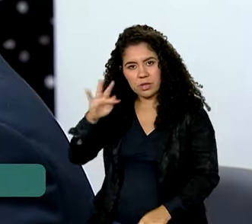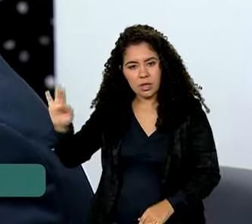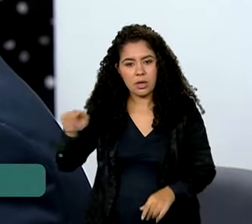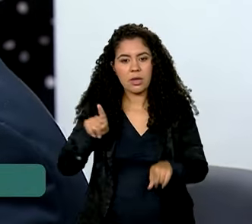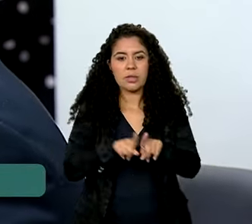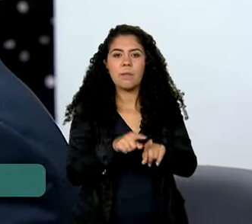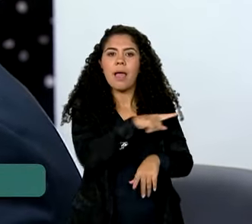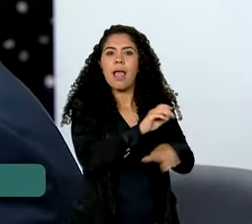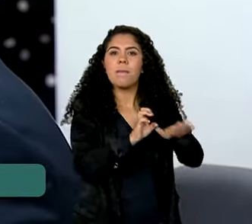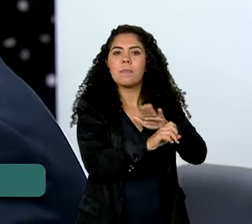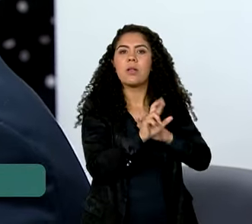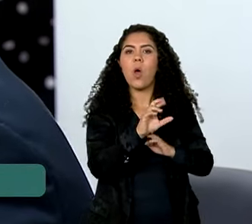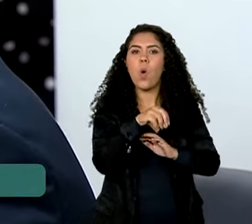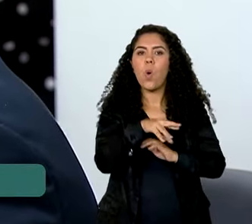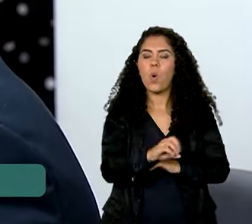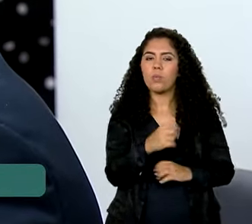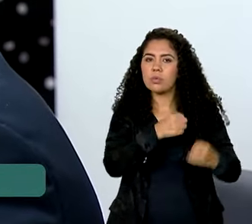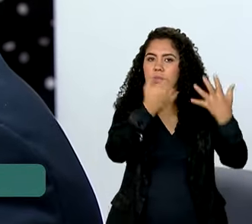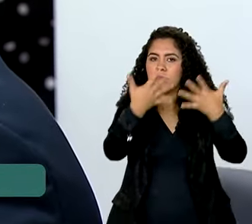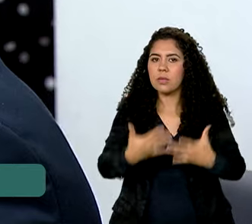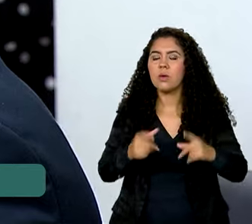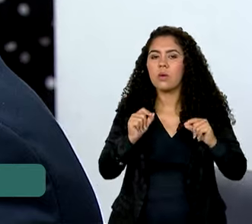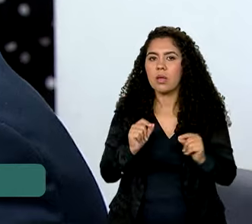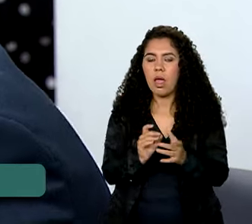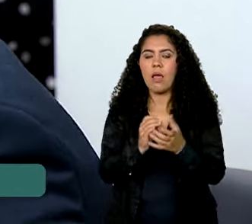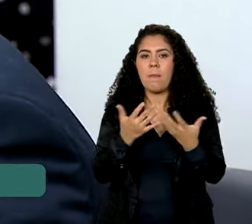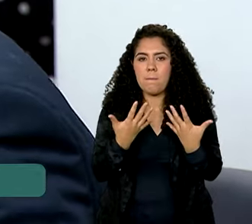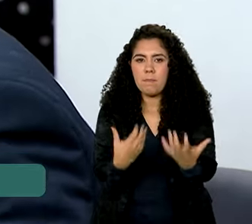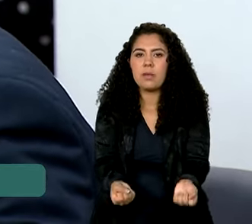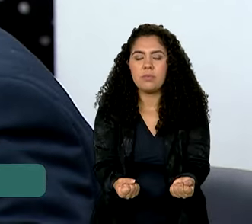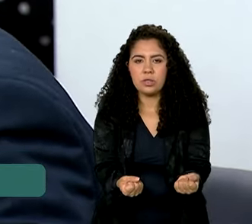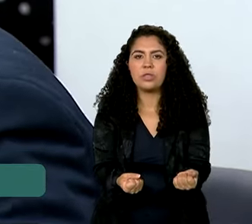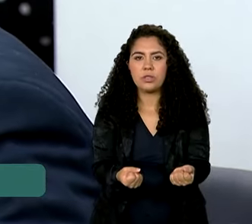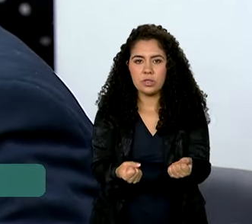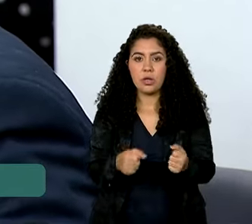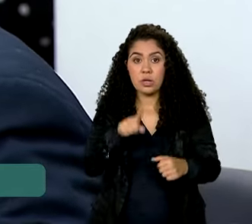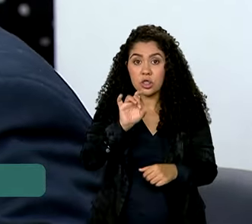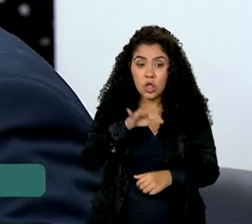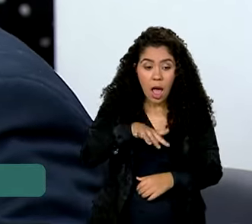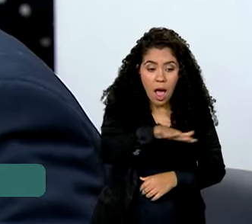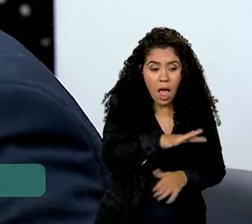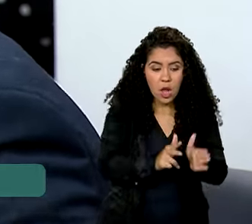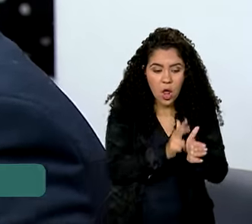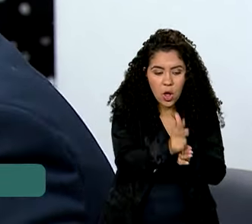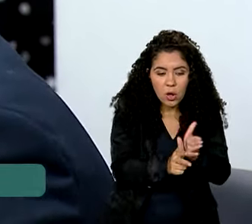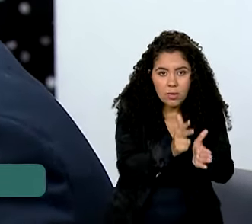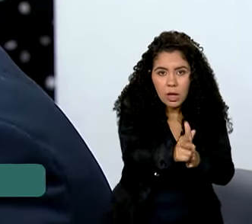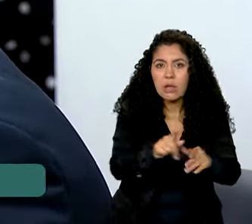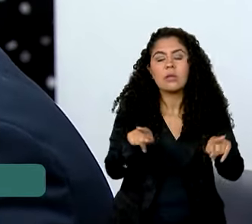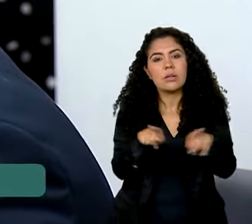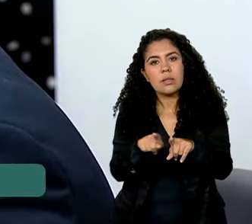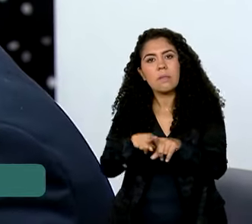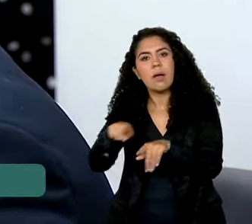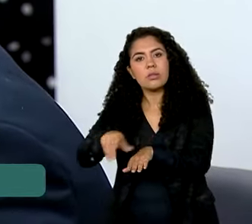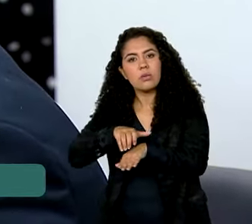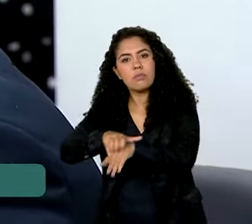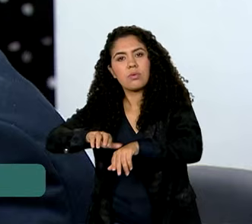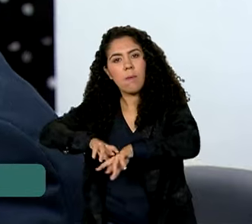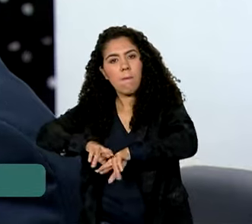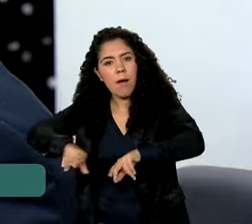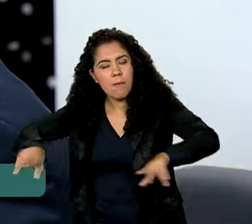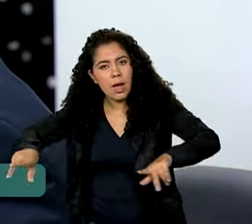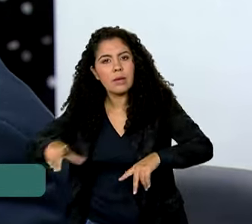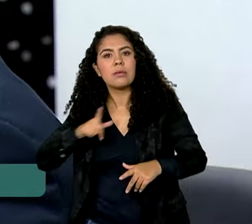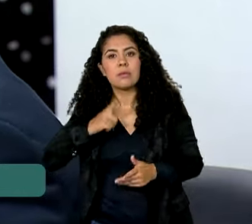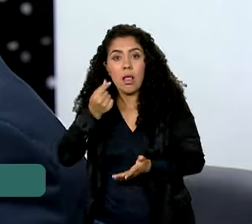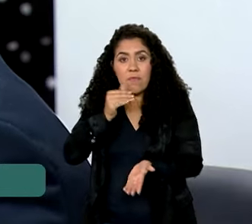pela Rumo, que vai permitir, como o senhor tem trazido, nas evoluções não só do modo ferroviário, mas também do modo rodoviário, o que se espera no momento de